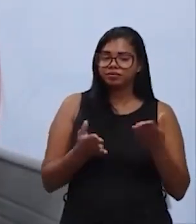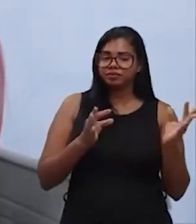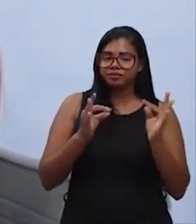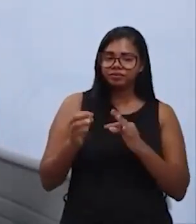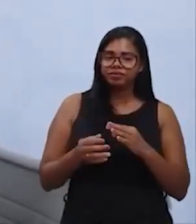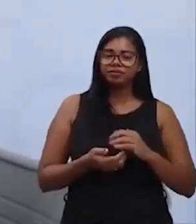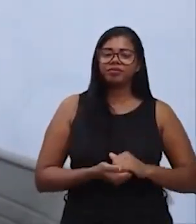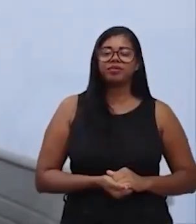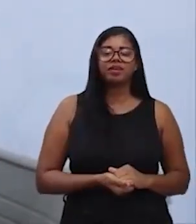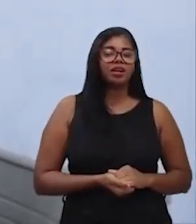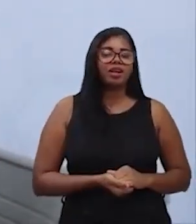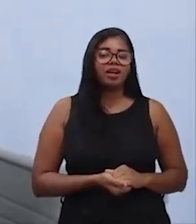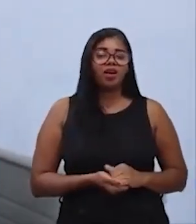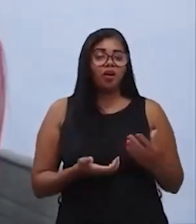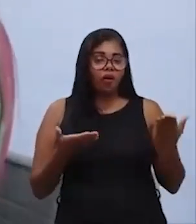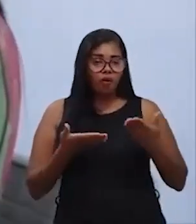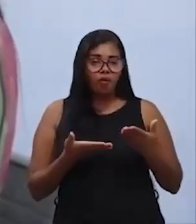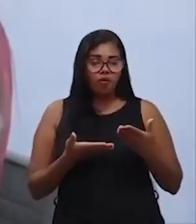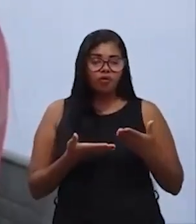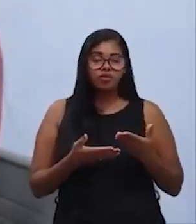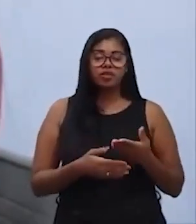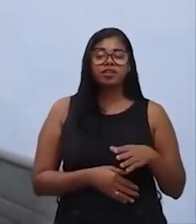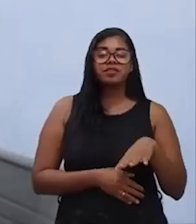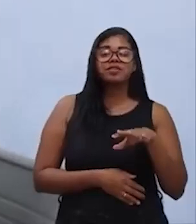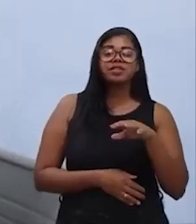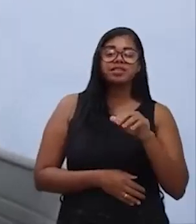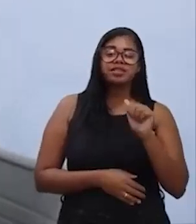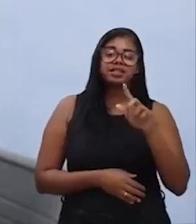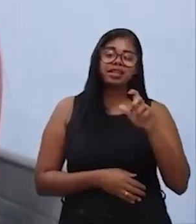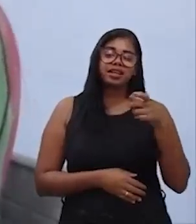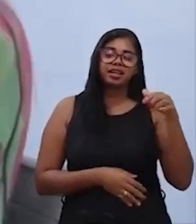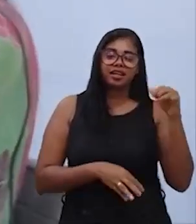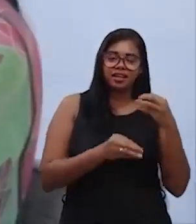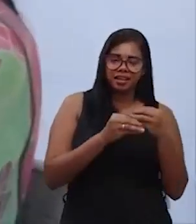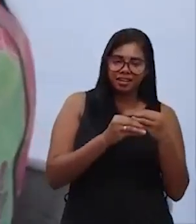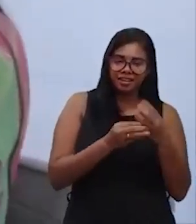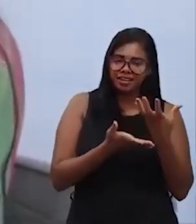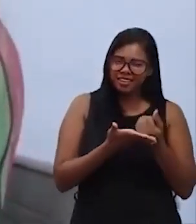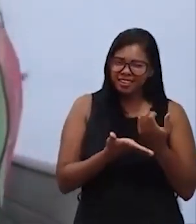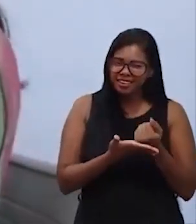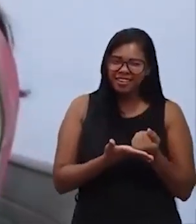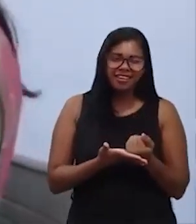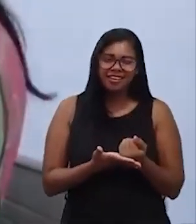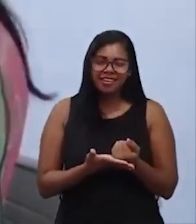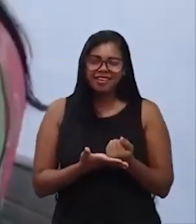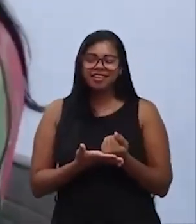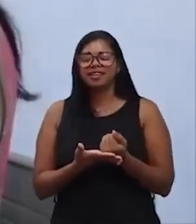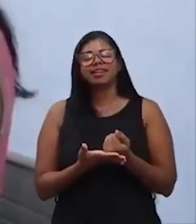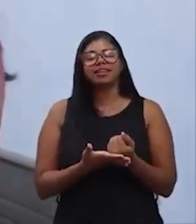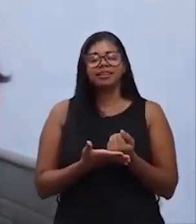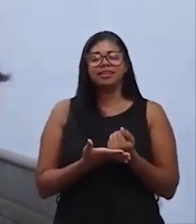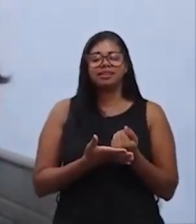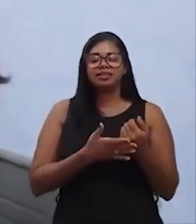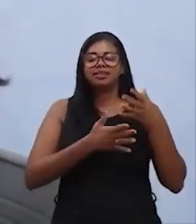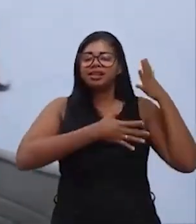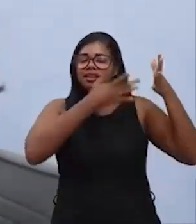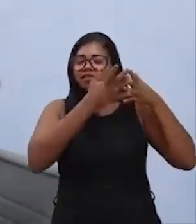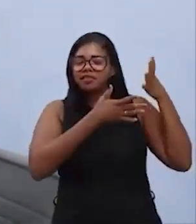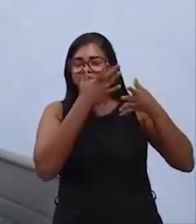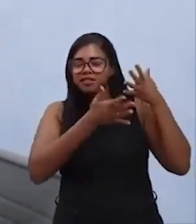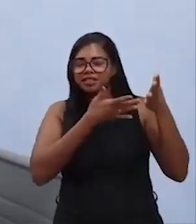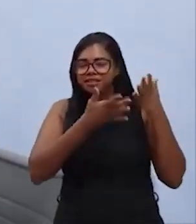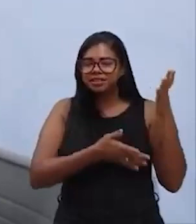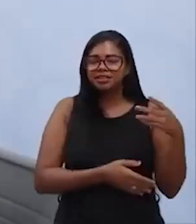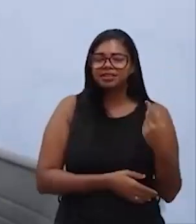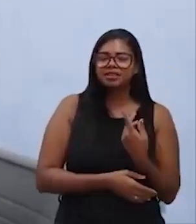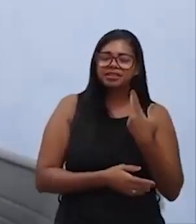fala com a Alexa. Não é? Você pede, a gente não tem mais o trabalho nem de subir, nem de baixar o volume, não é? Então, toda